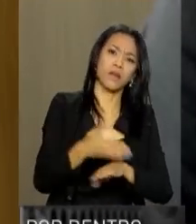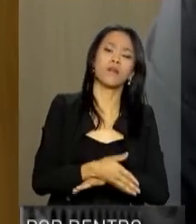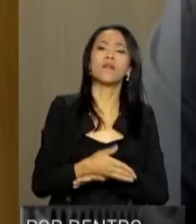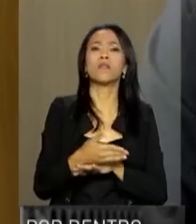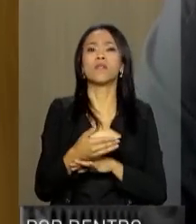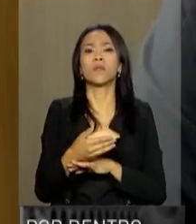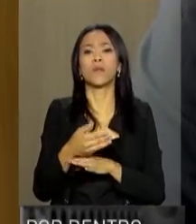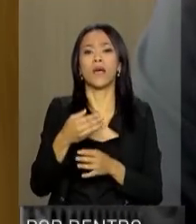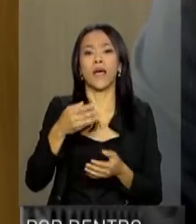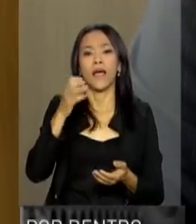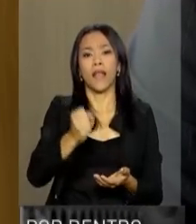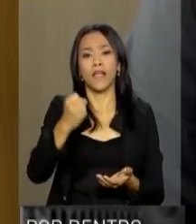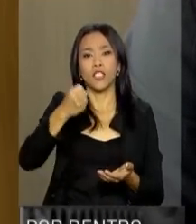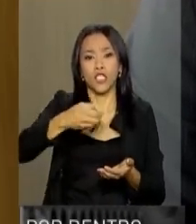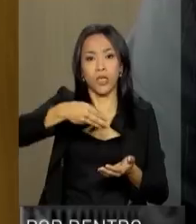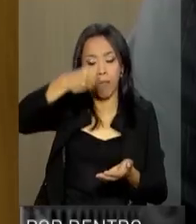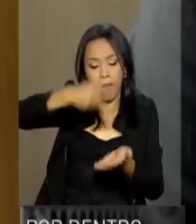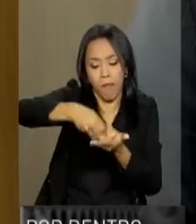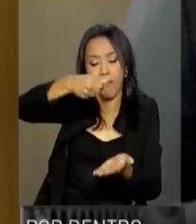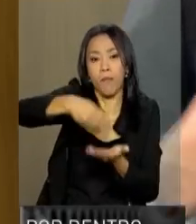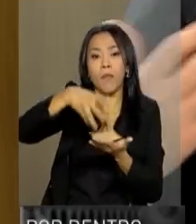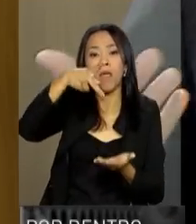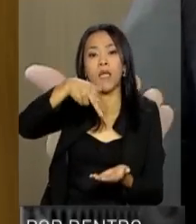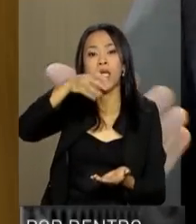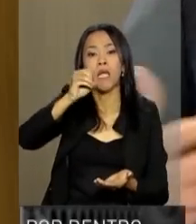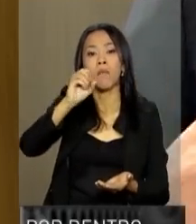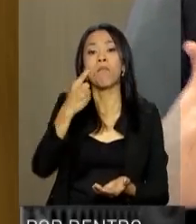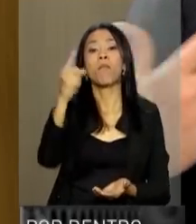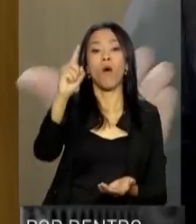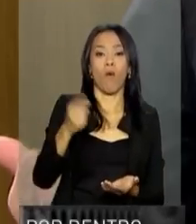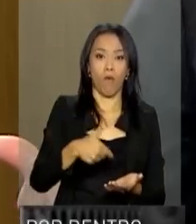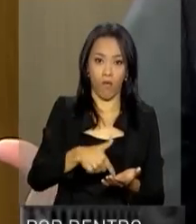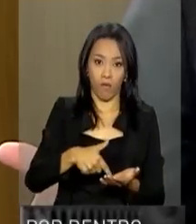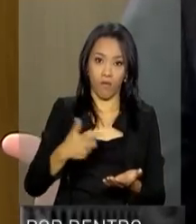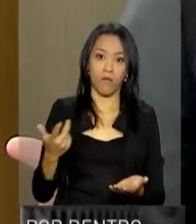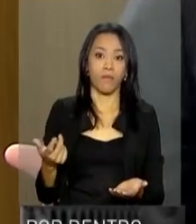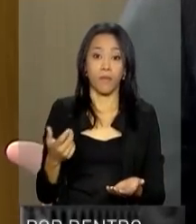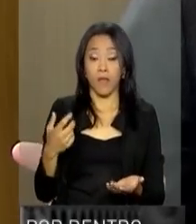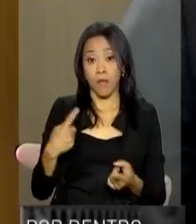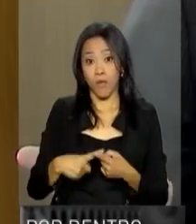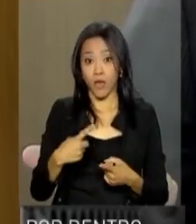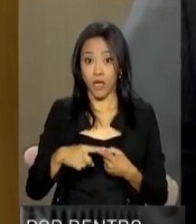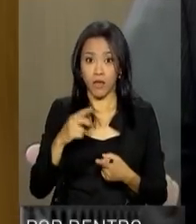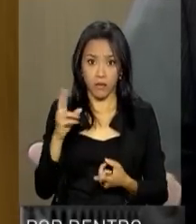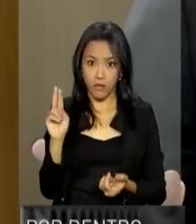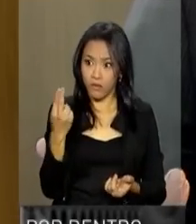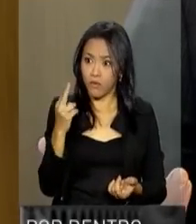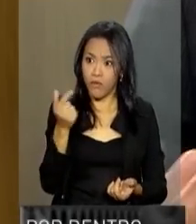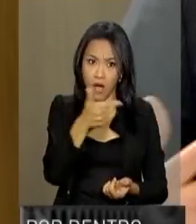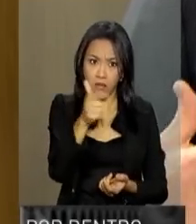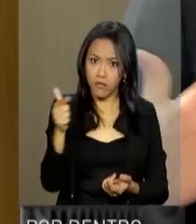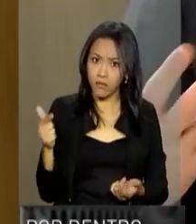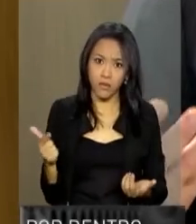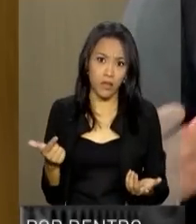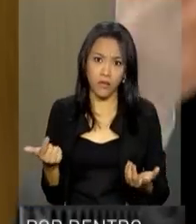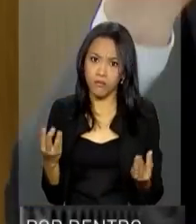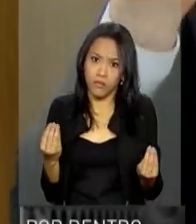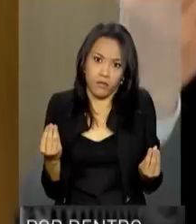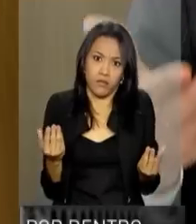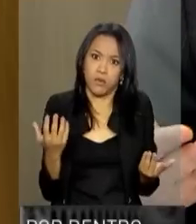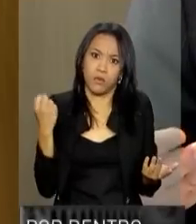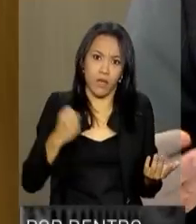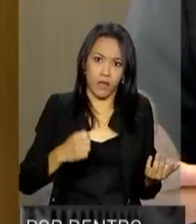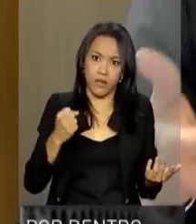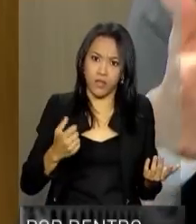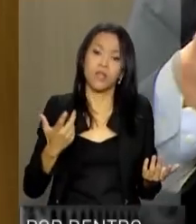leite em pó no brasil né é não sabe até da omd no uruguai não pode ter tanto leite assim para vender no brasil é mas isso